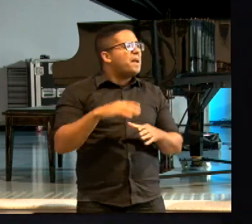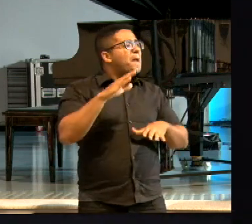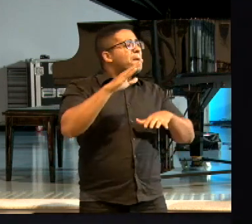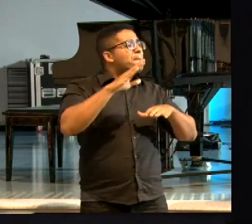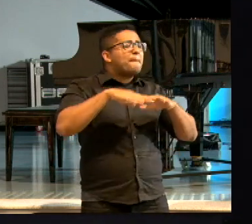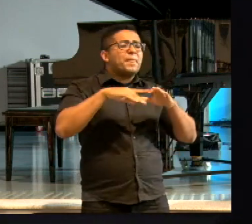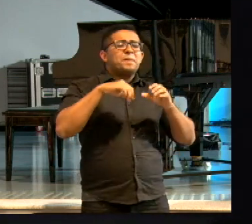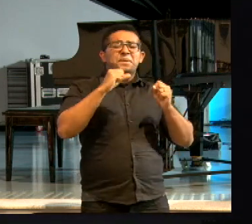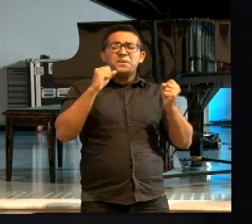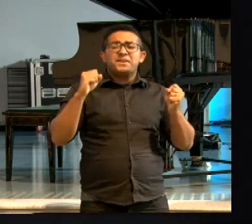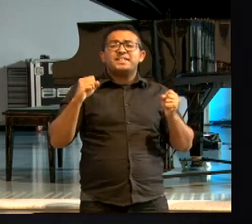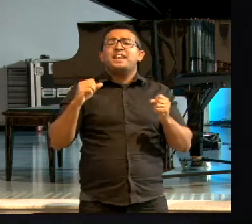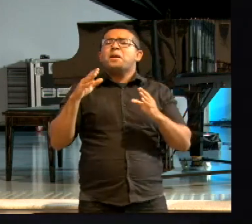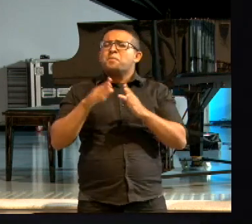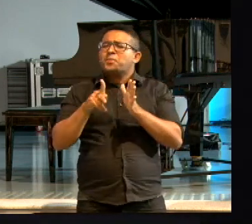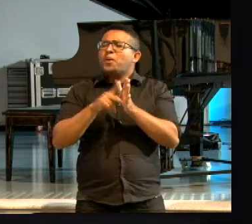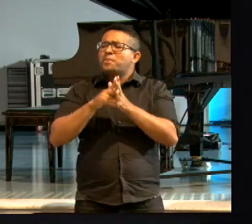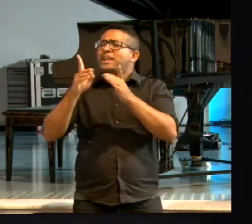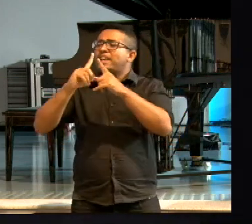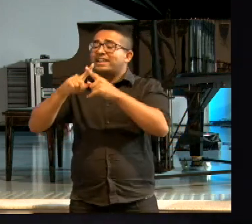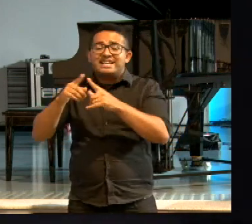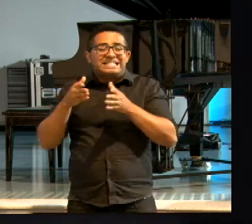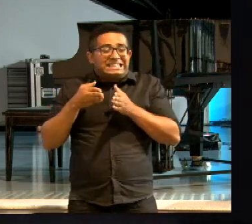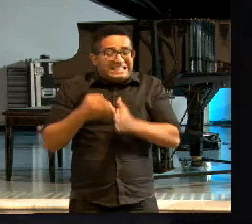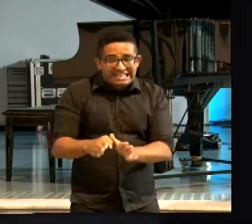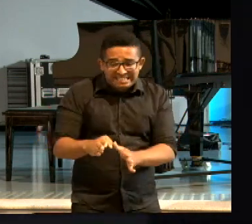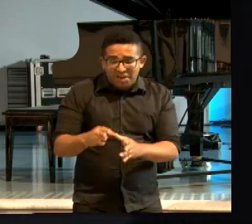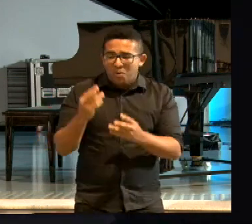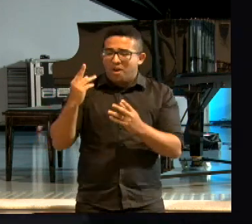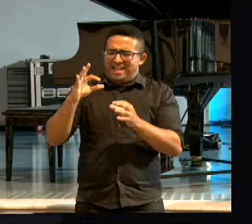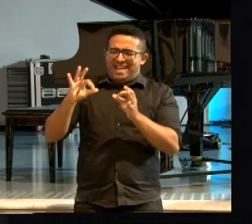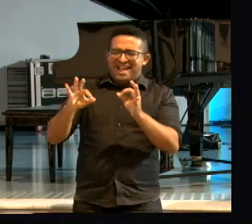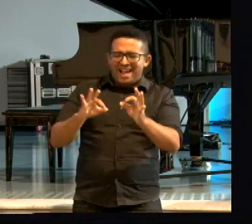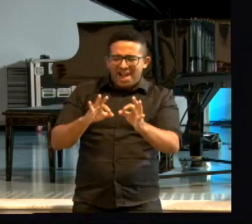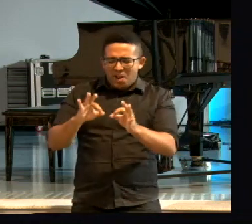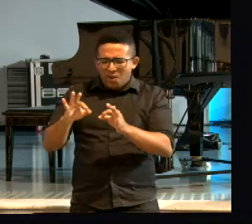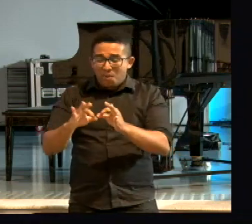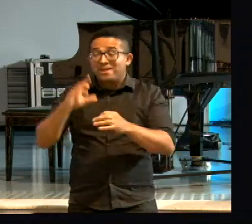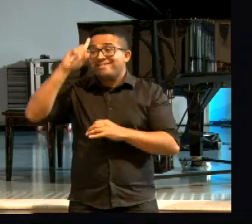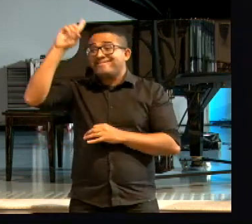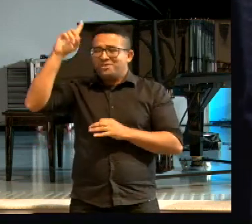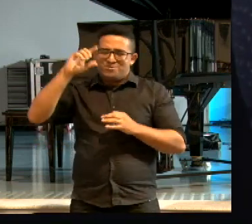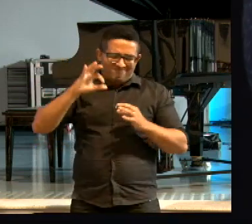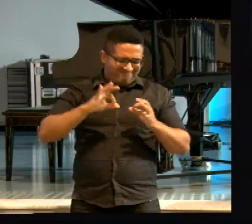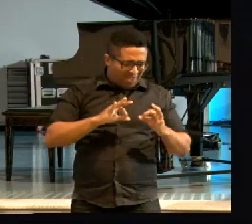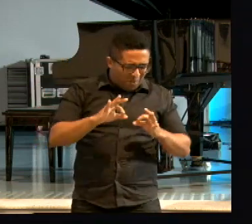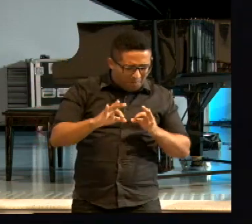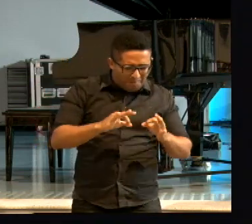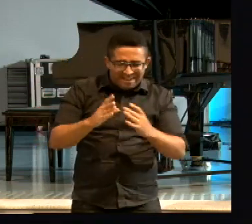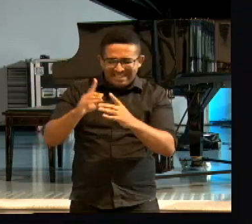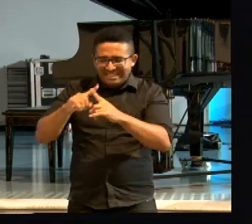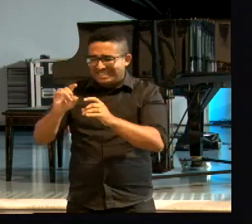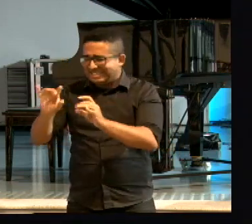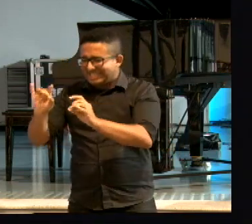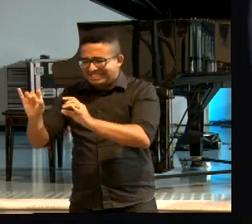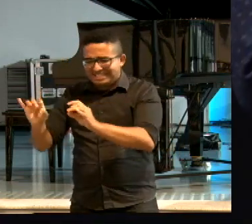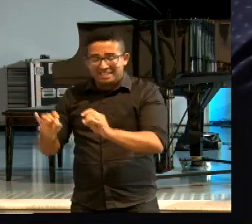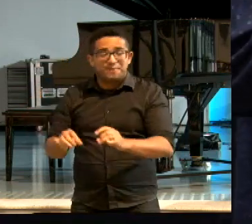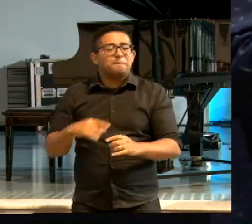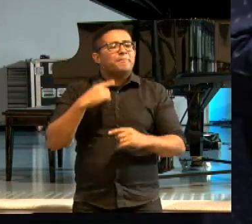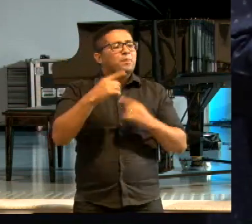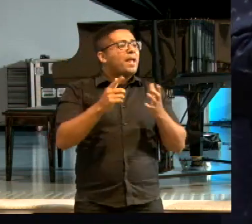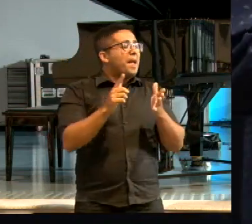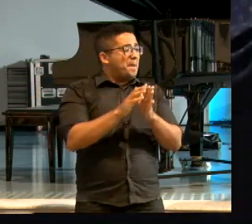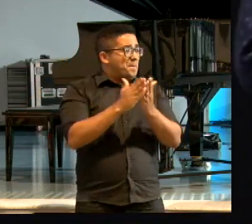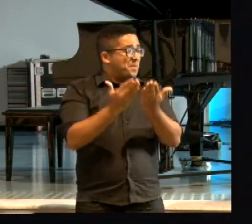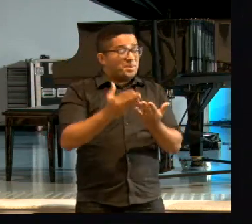denominações nasceram como parte de um processo de restauração de Deus. A palavra foi abandonada ao longo dos